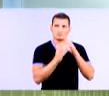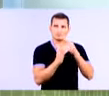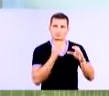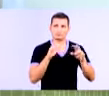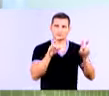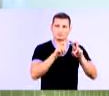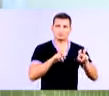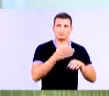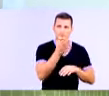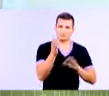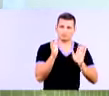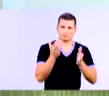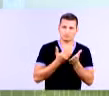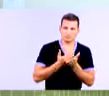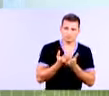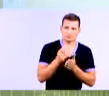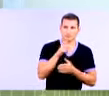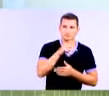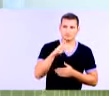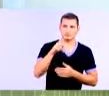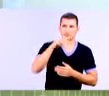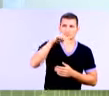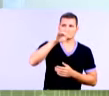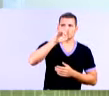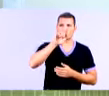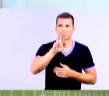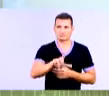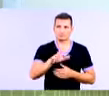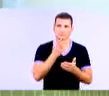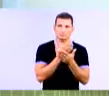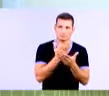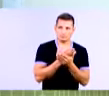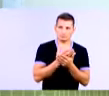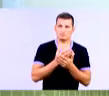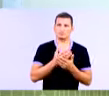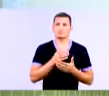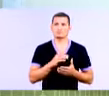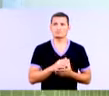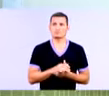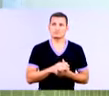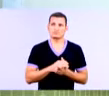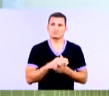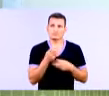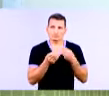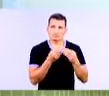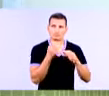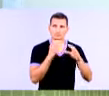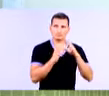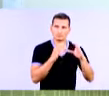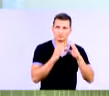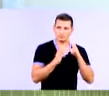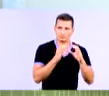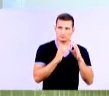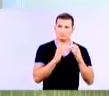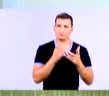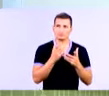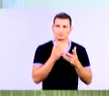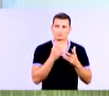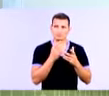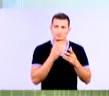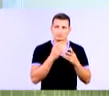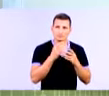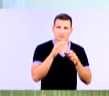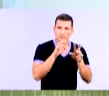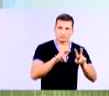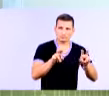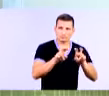começaram a ver isso com o professor Miguel, quer dizer, o mecanismo de comunicação, as instruções que nós passamos no computador, os tipos de